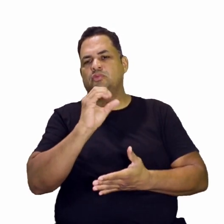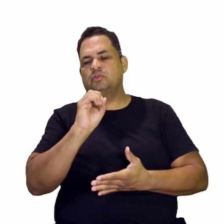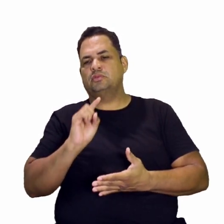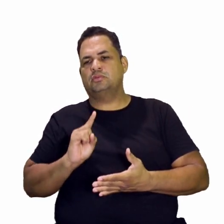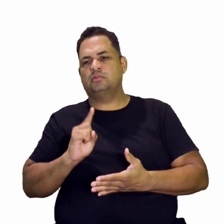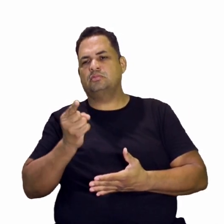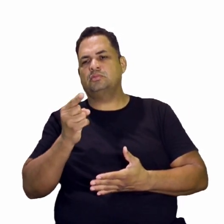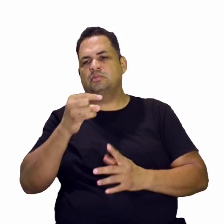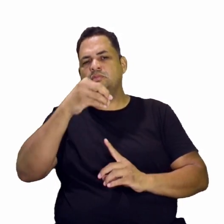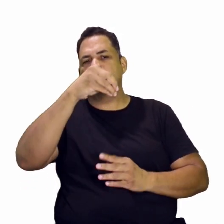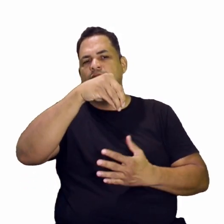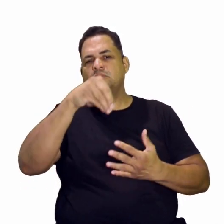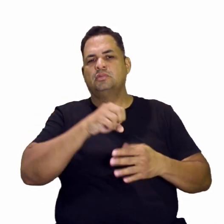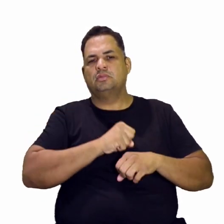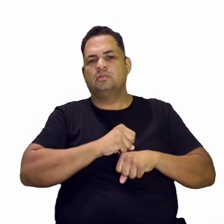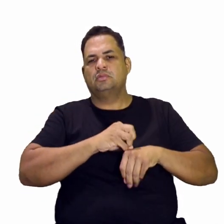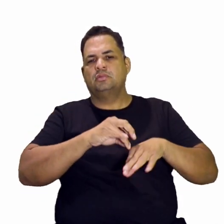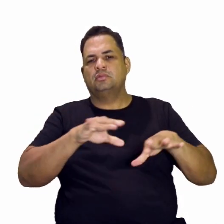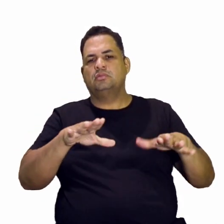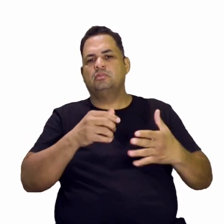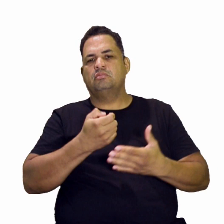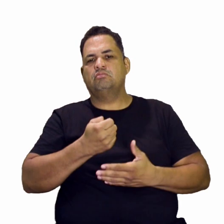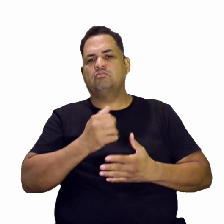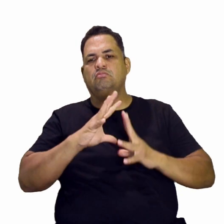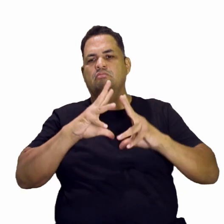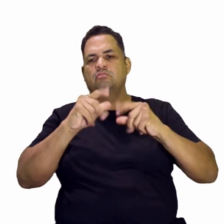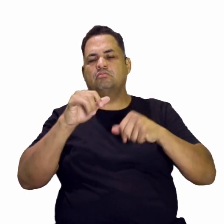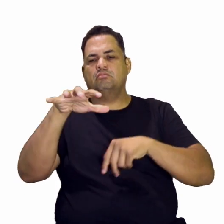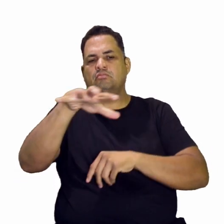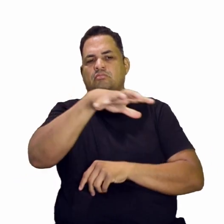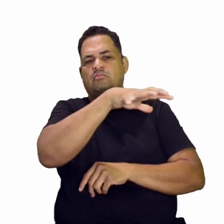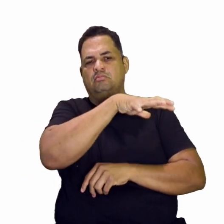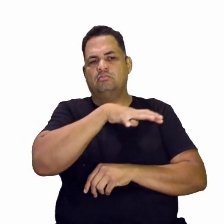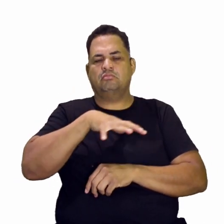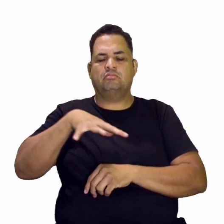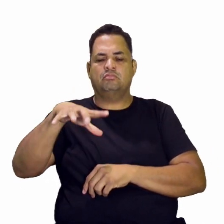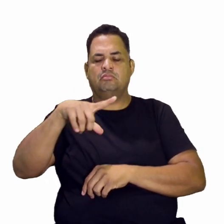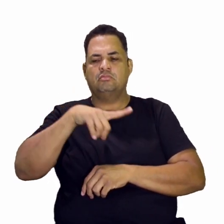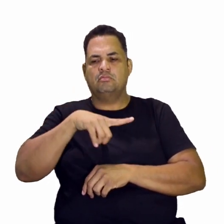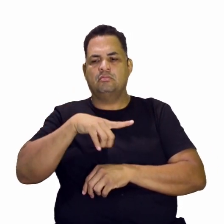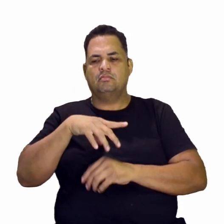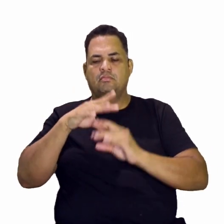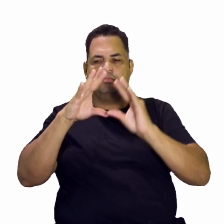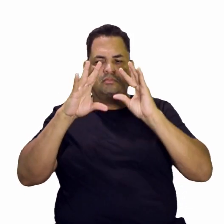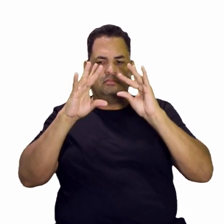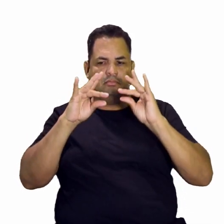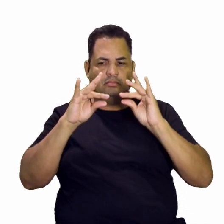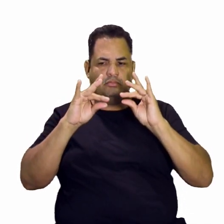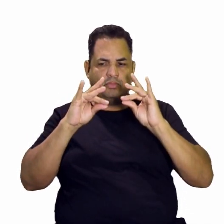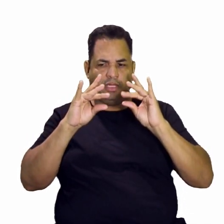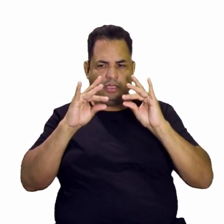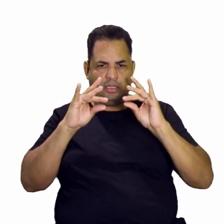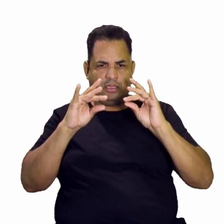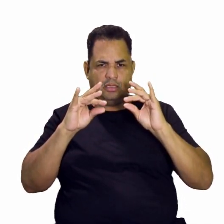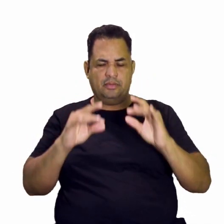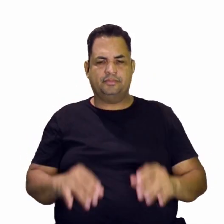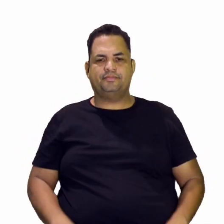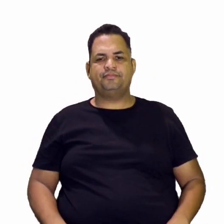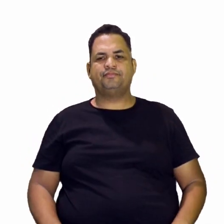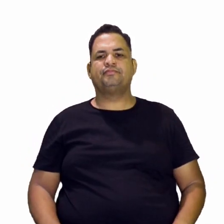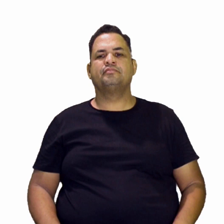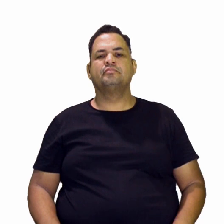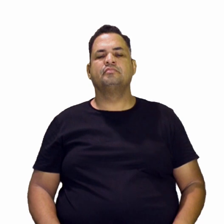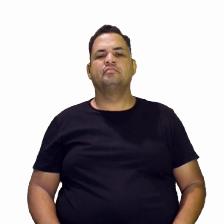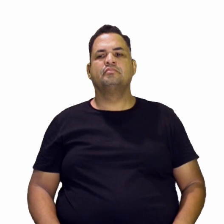espécies espalhadas por praticamente todo tipo de ambiente, desde que esse ambiente esteja